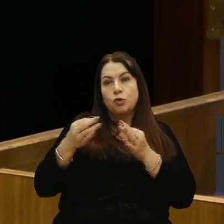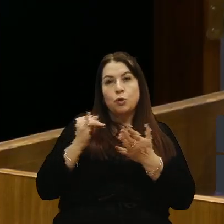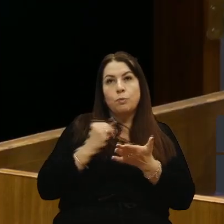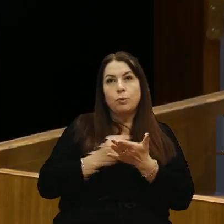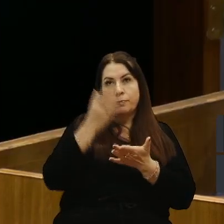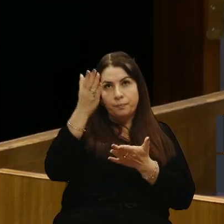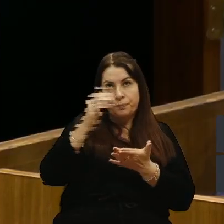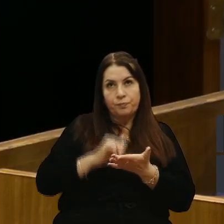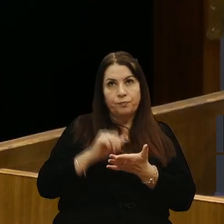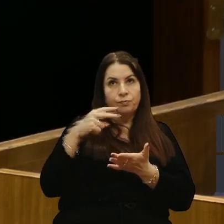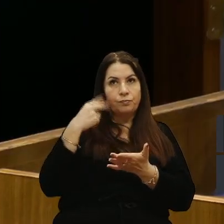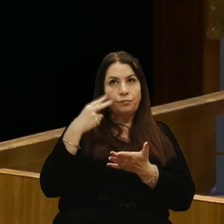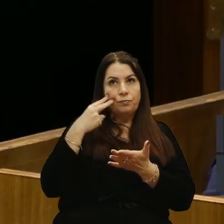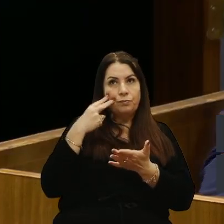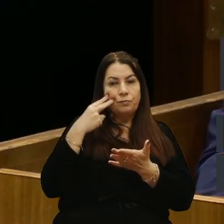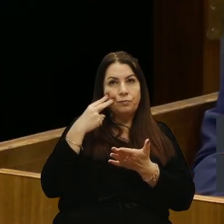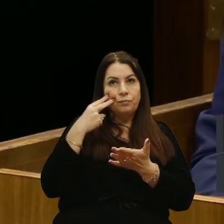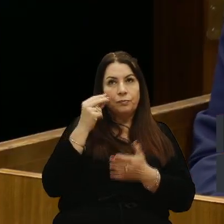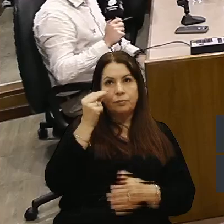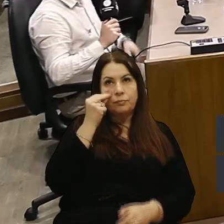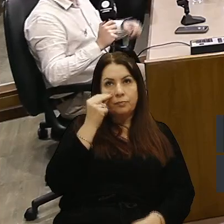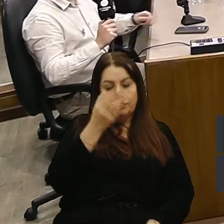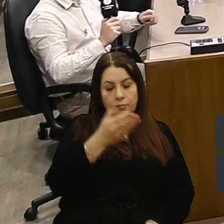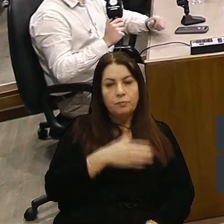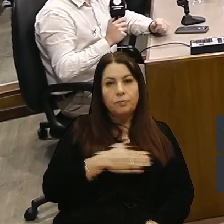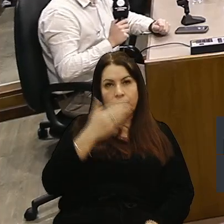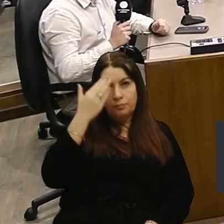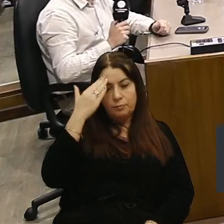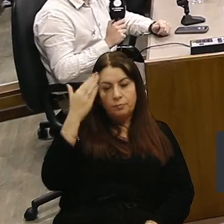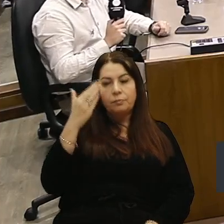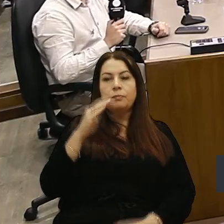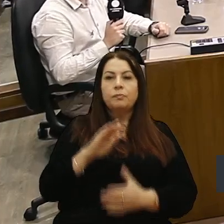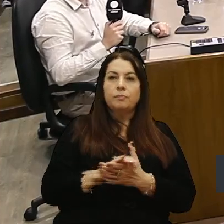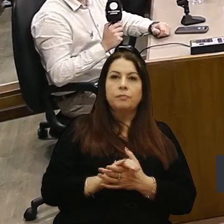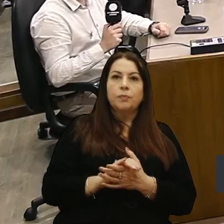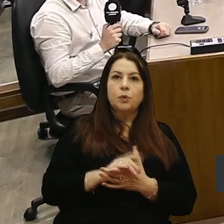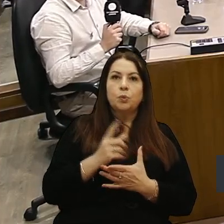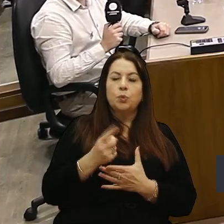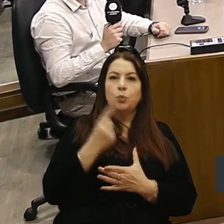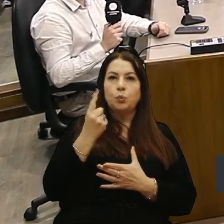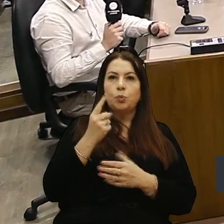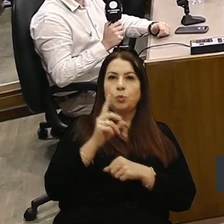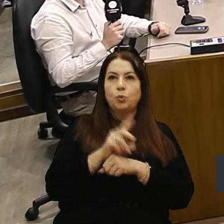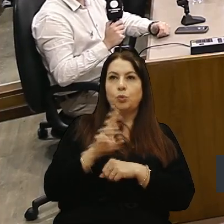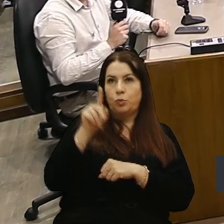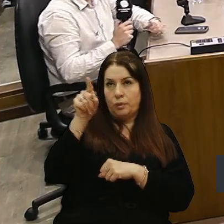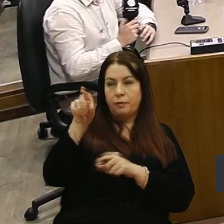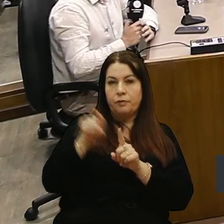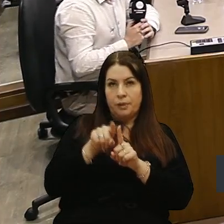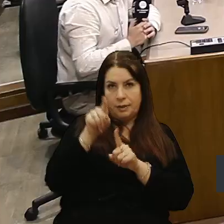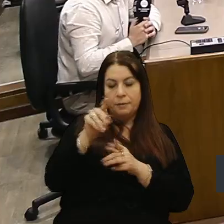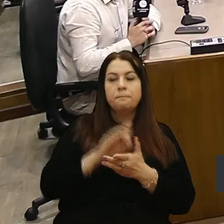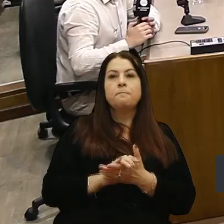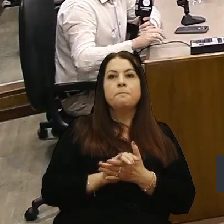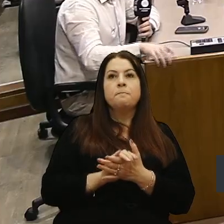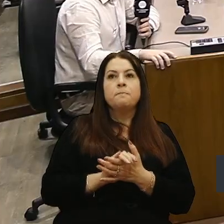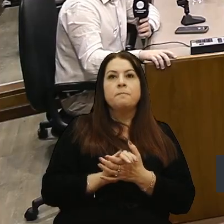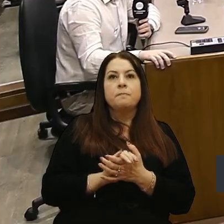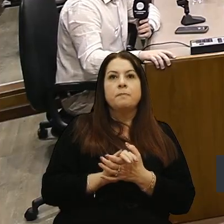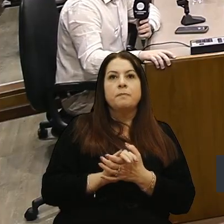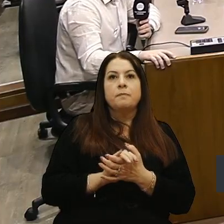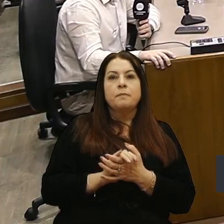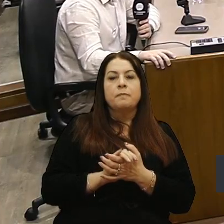Essa é uma parte, vereador doutor Cláudio Libardi. Obrigado pela gentileza. O único doutor nessa casa é Vossa Excelência.